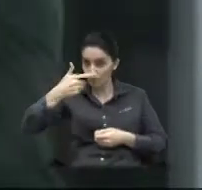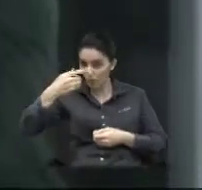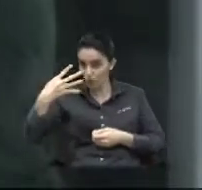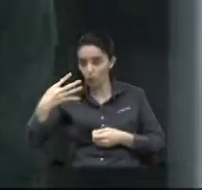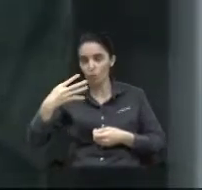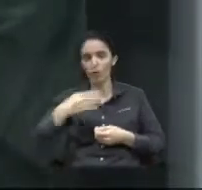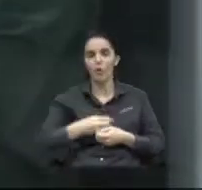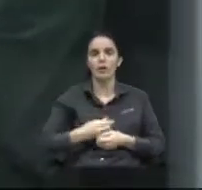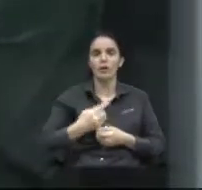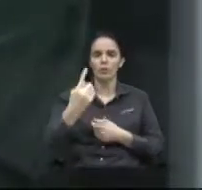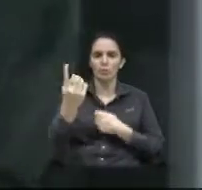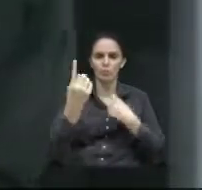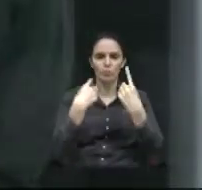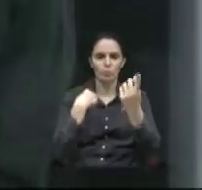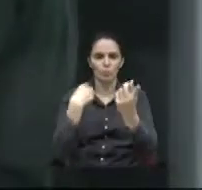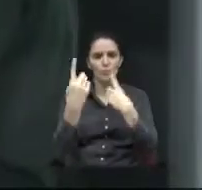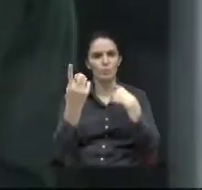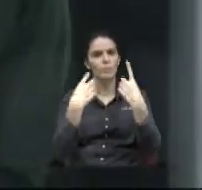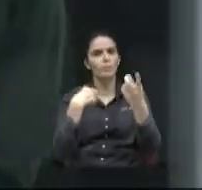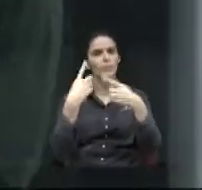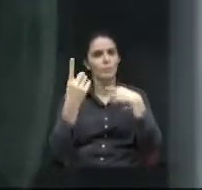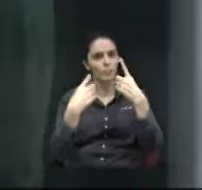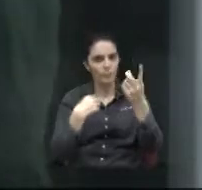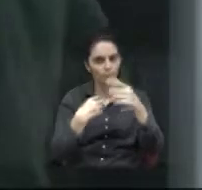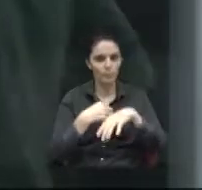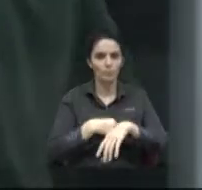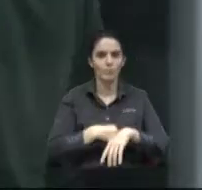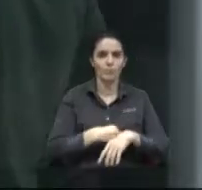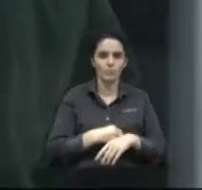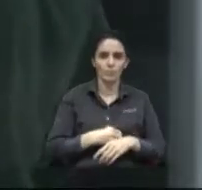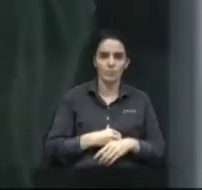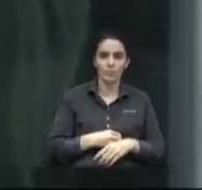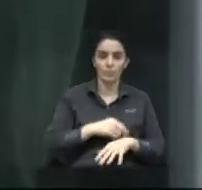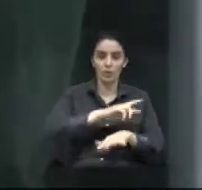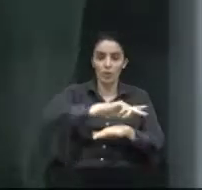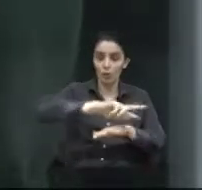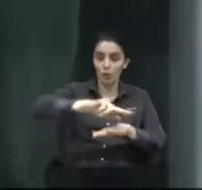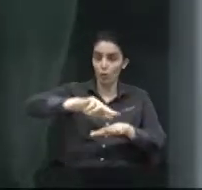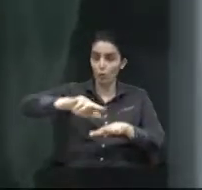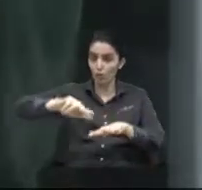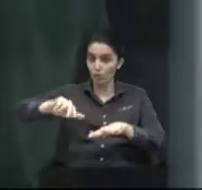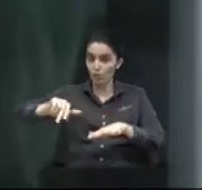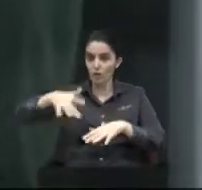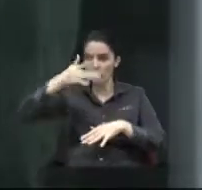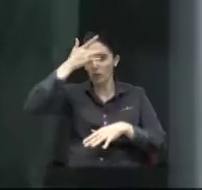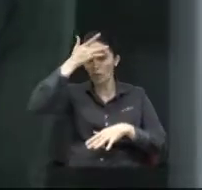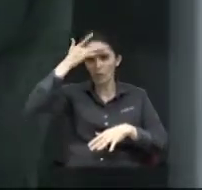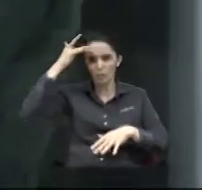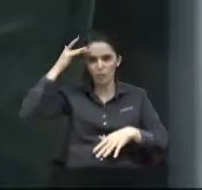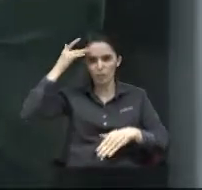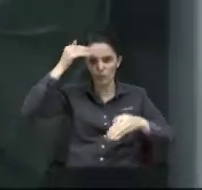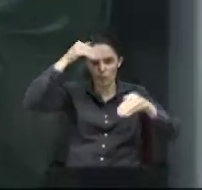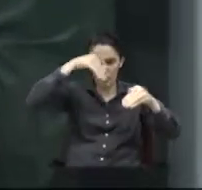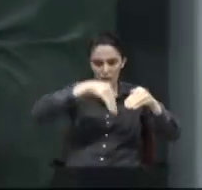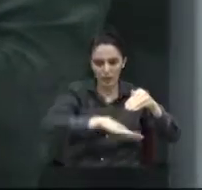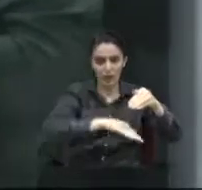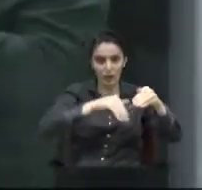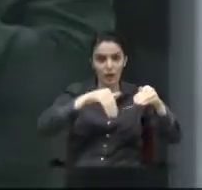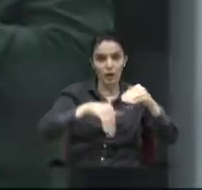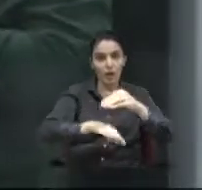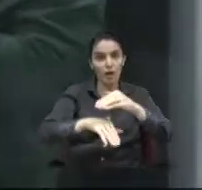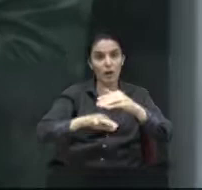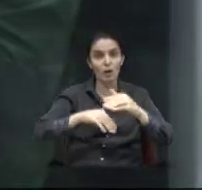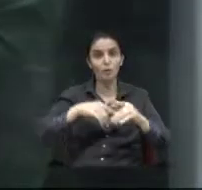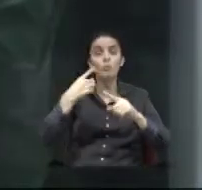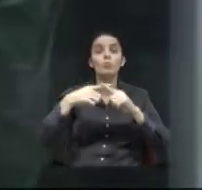foram sacrificados. Viaduto 20 de novembro é onde foram enterrados os que foram mortos em razão da demora da construção